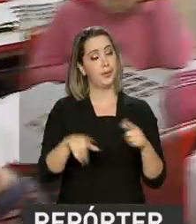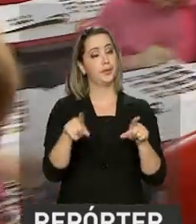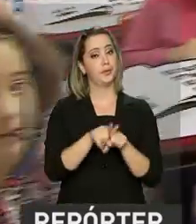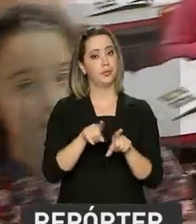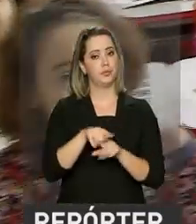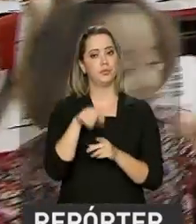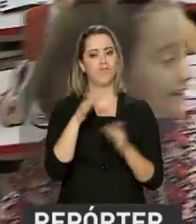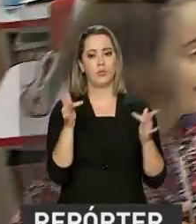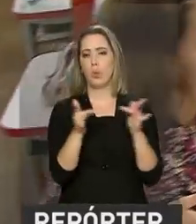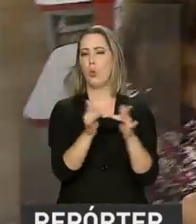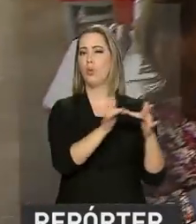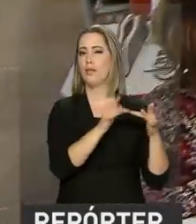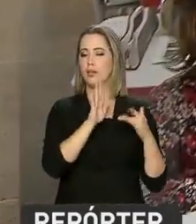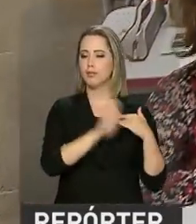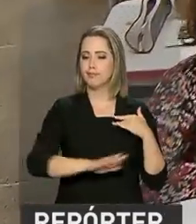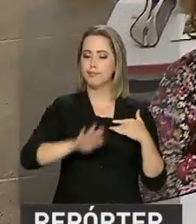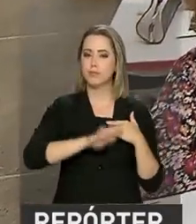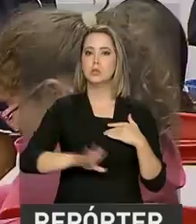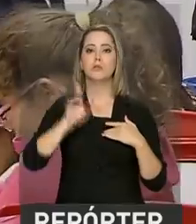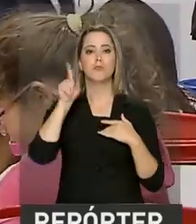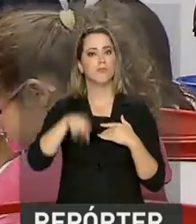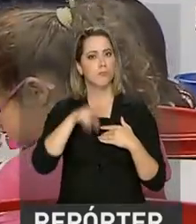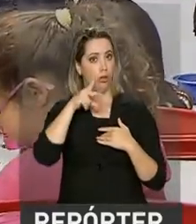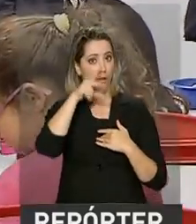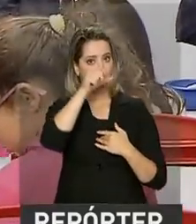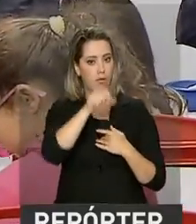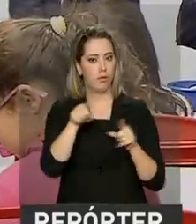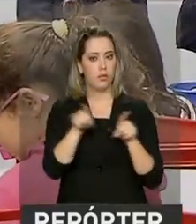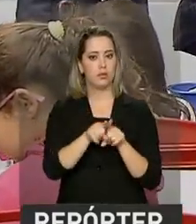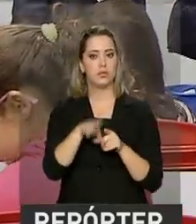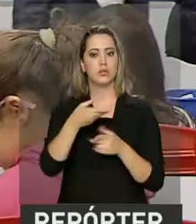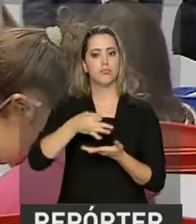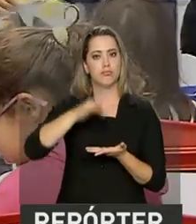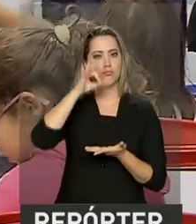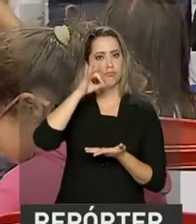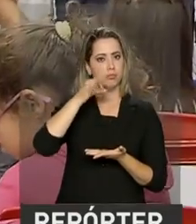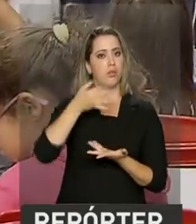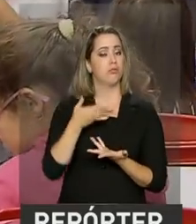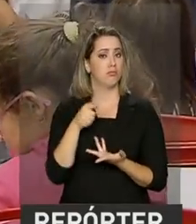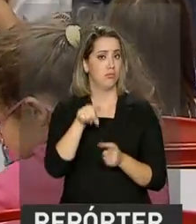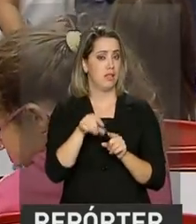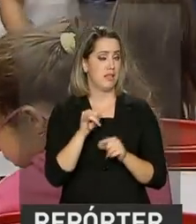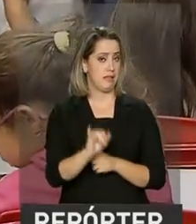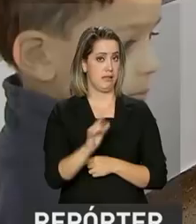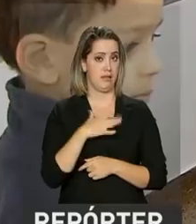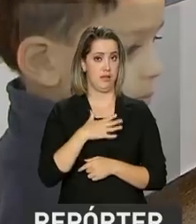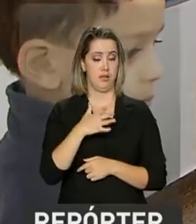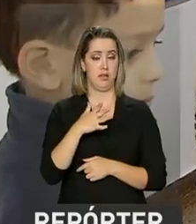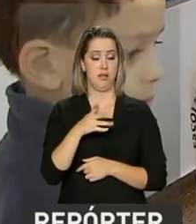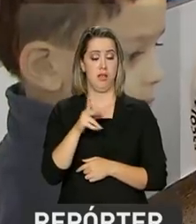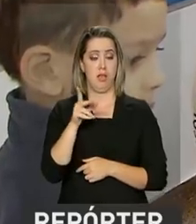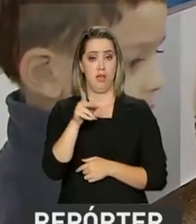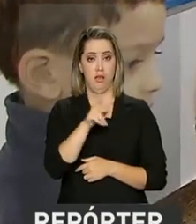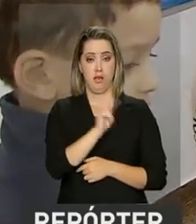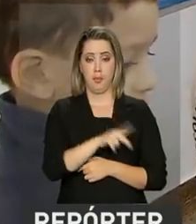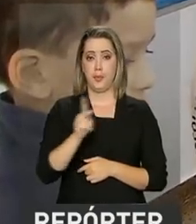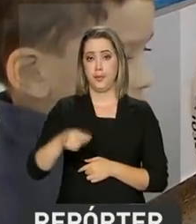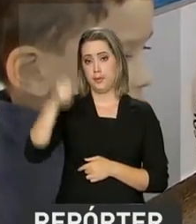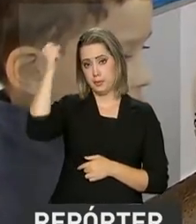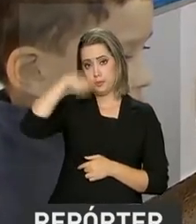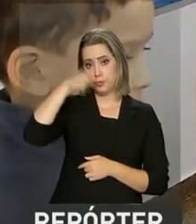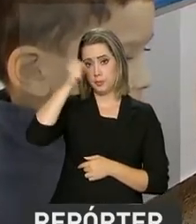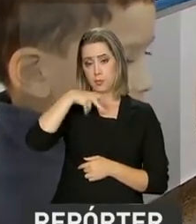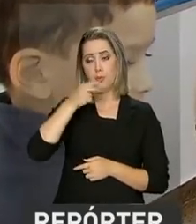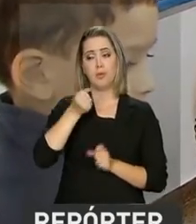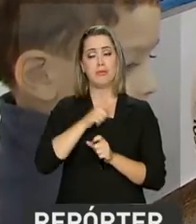de Elizabeth com os alunos é intenso, até na hora da merenda. E se a professora gripar, o risco de passar